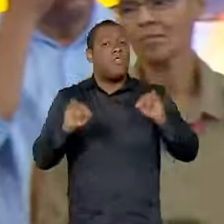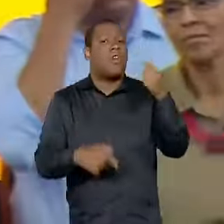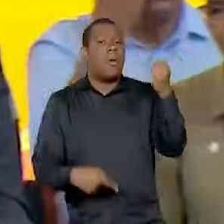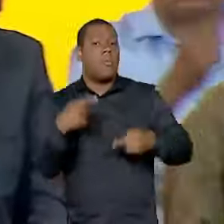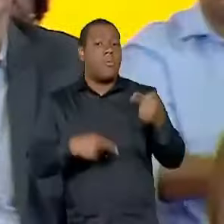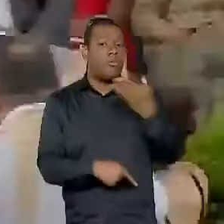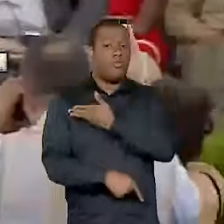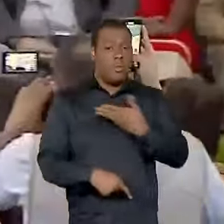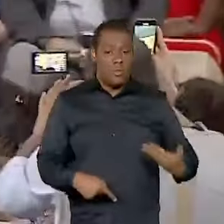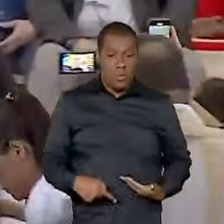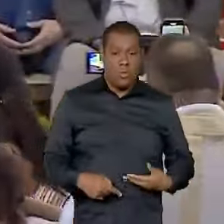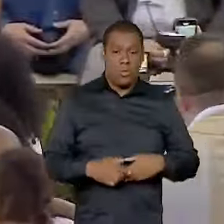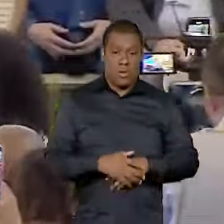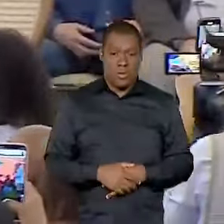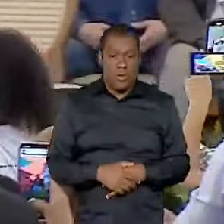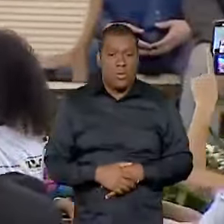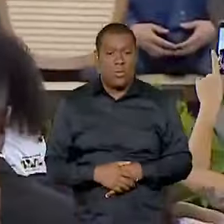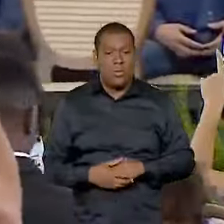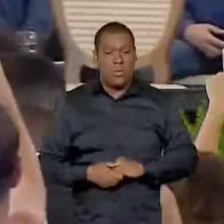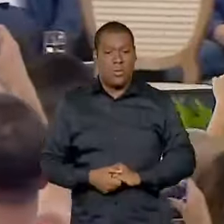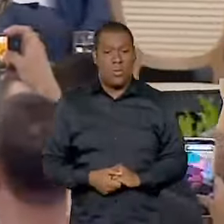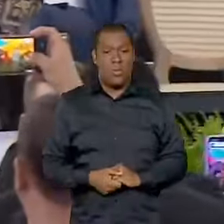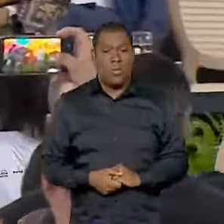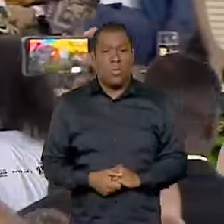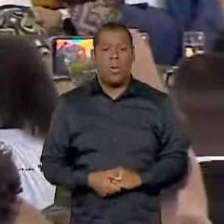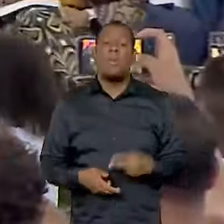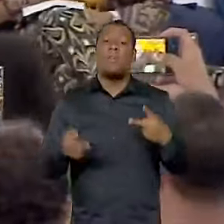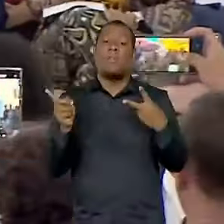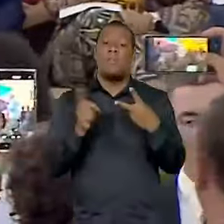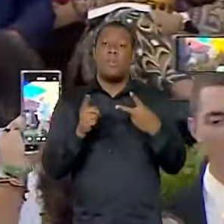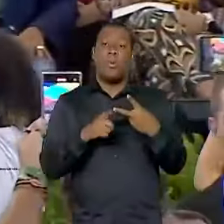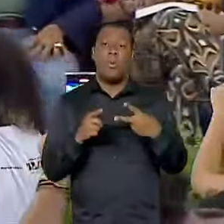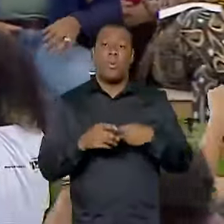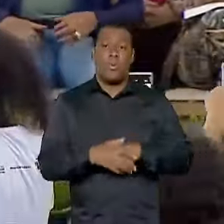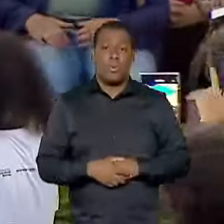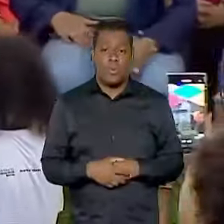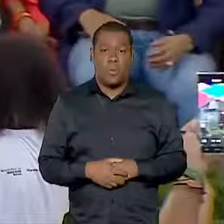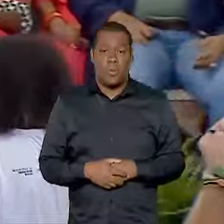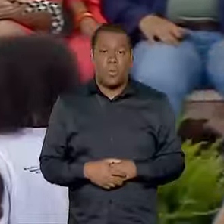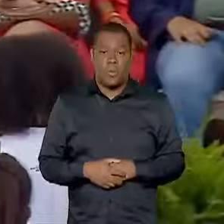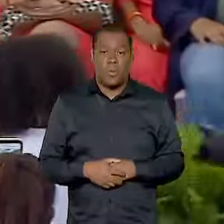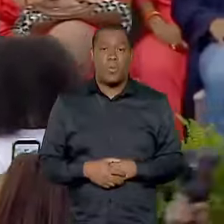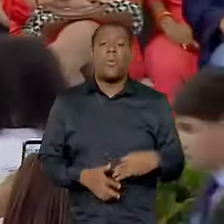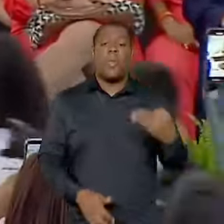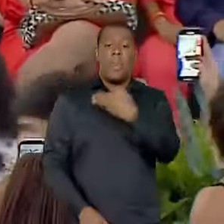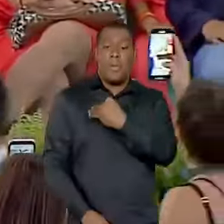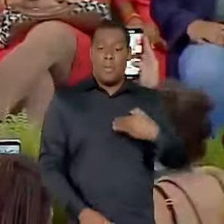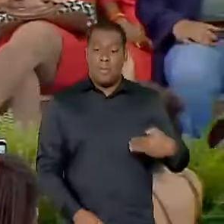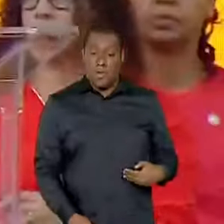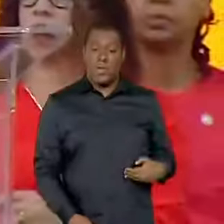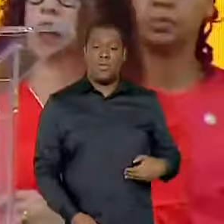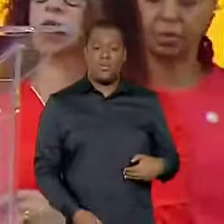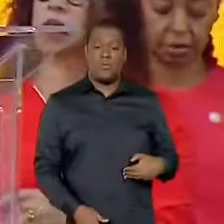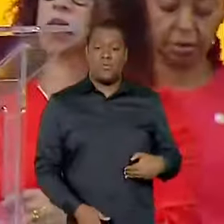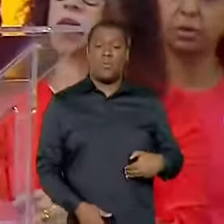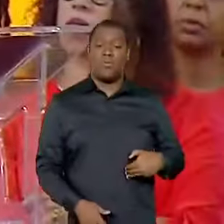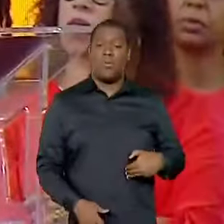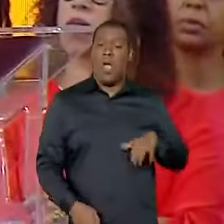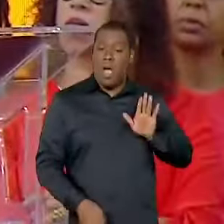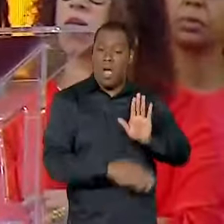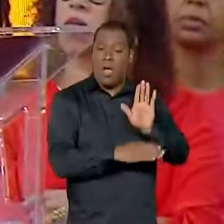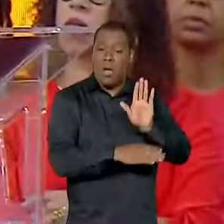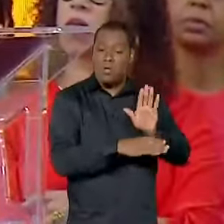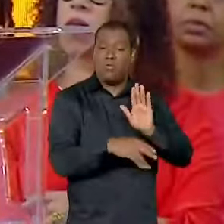foram anunciadas aqui pelo governo. Segunda coisa, é importante que os ministros que participam desse